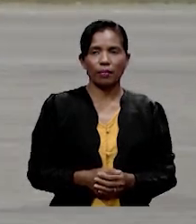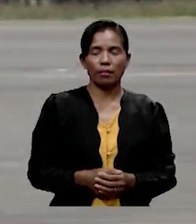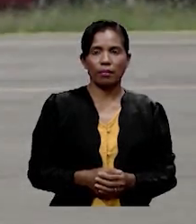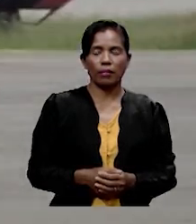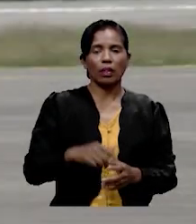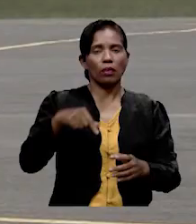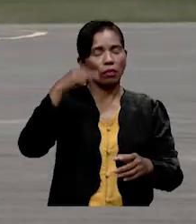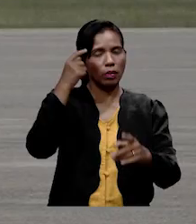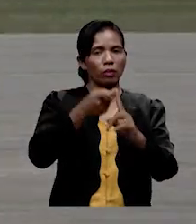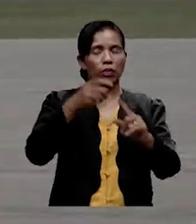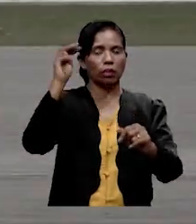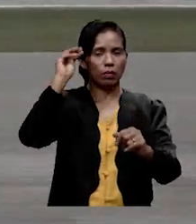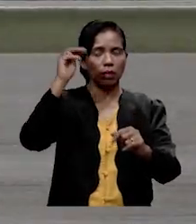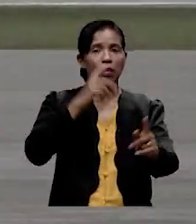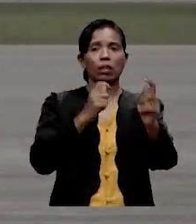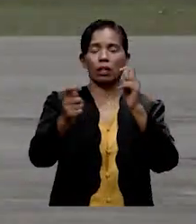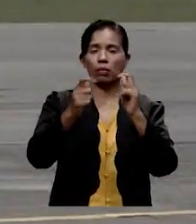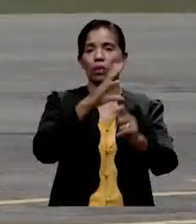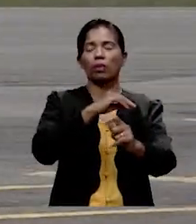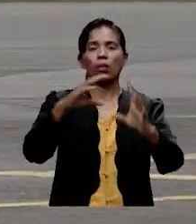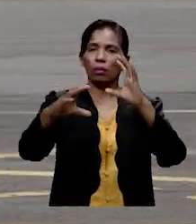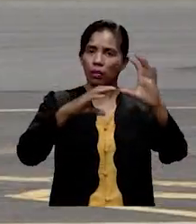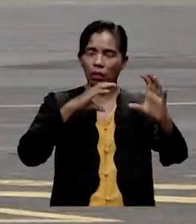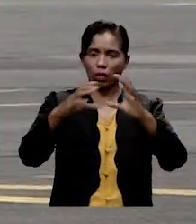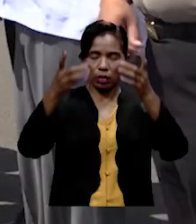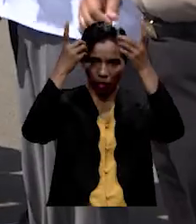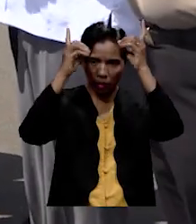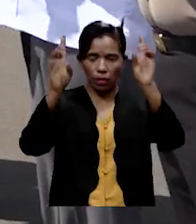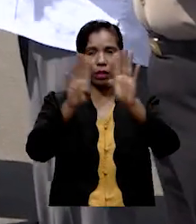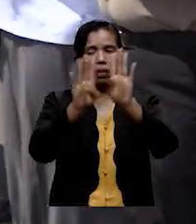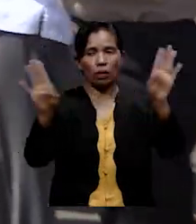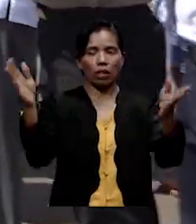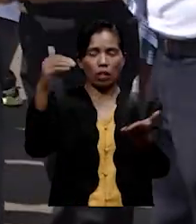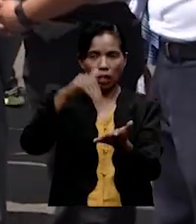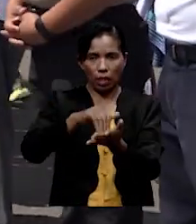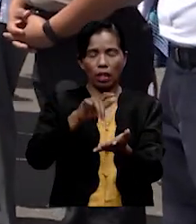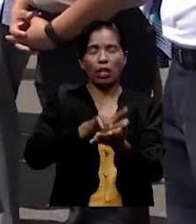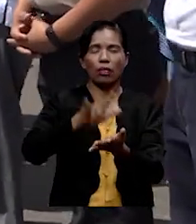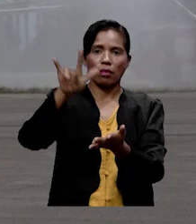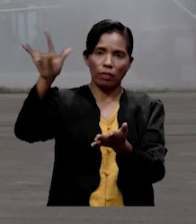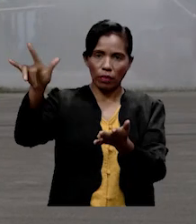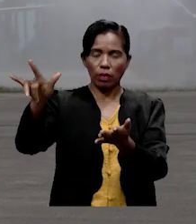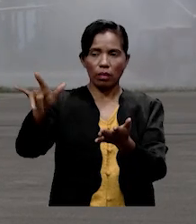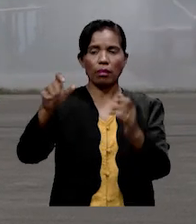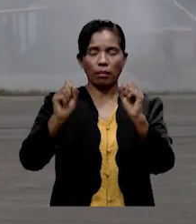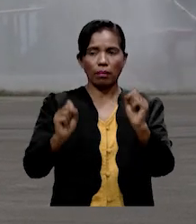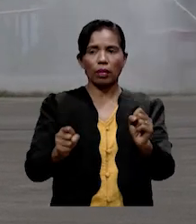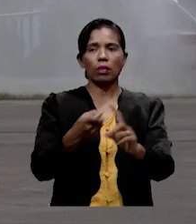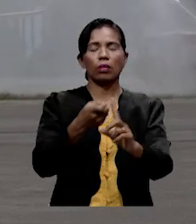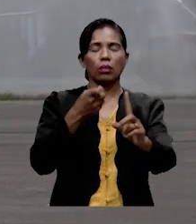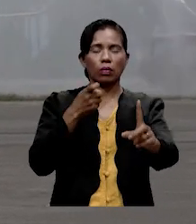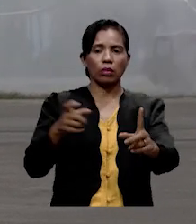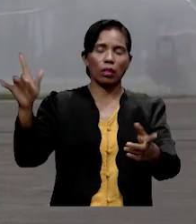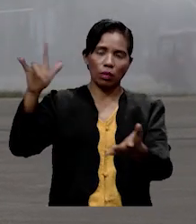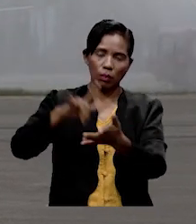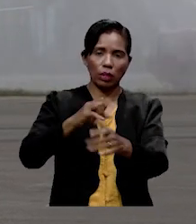Governo de Rússia e Ministério de Transporte e Comunicação decide reativa conectividade voo comercial Rússia Aeroporto